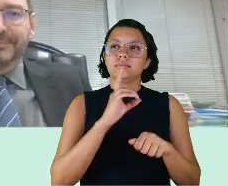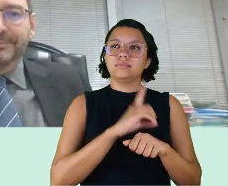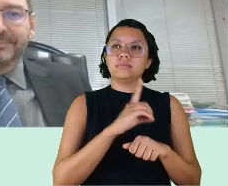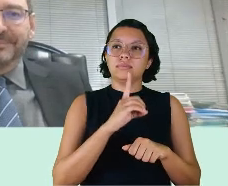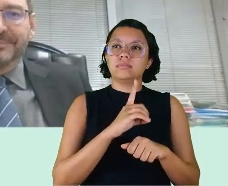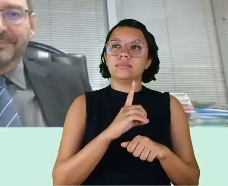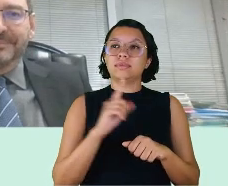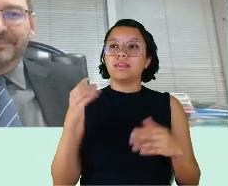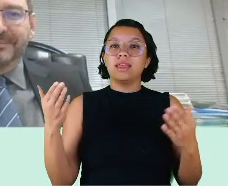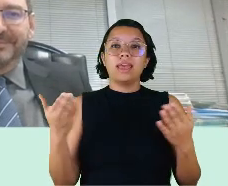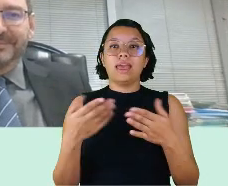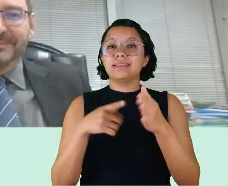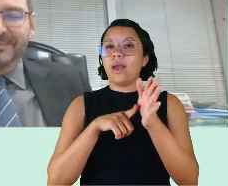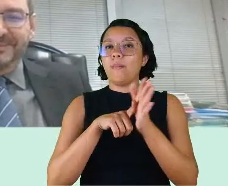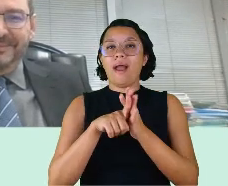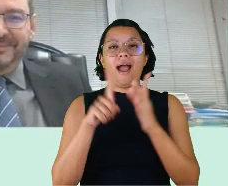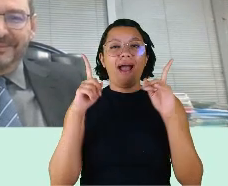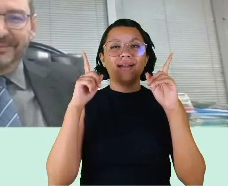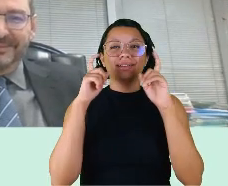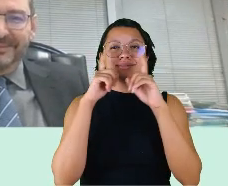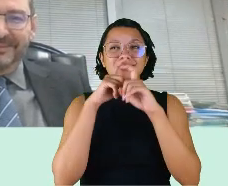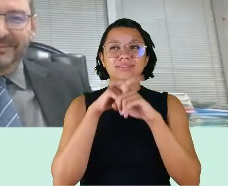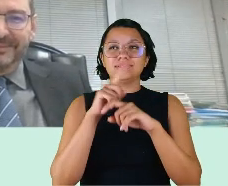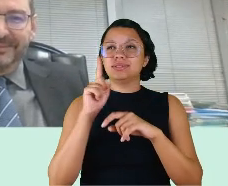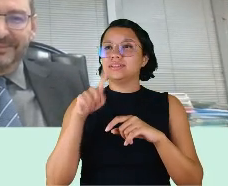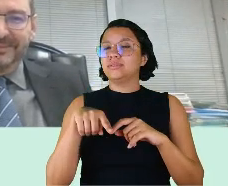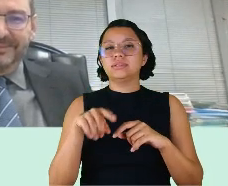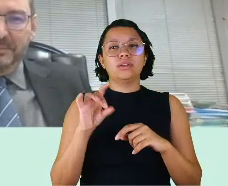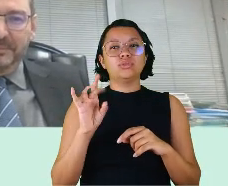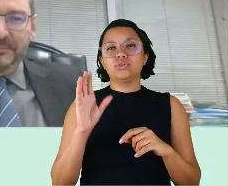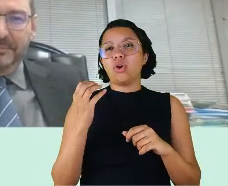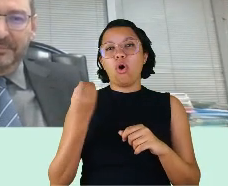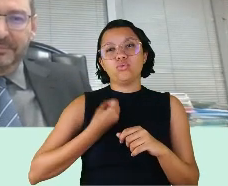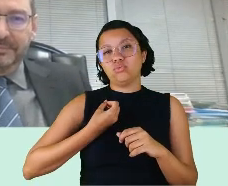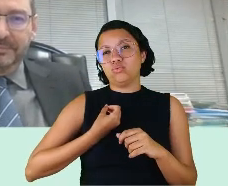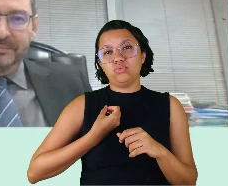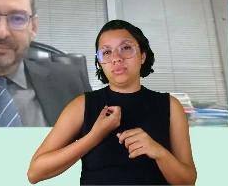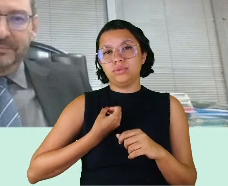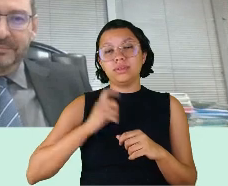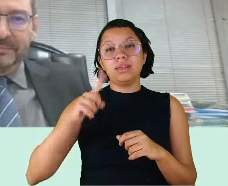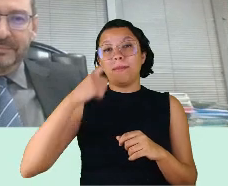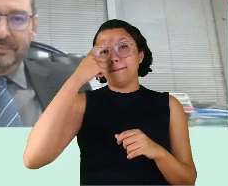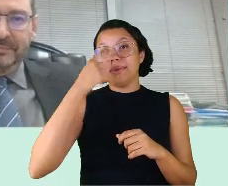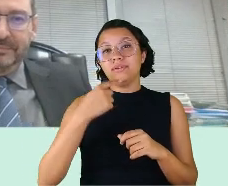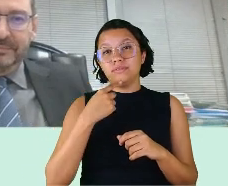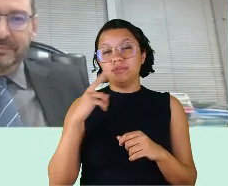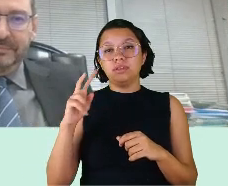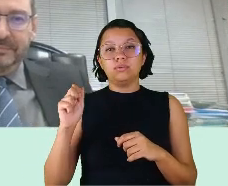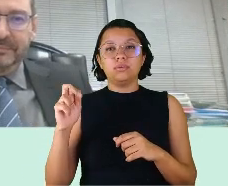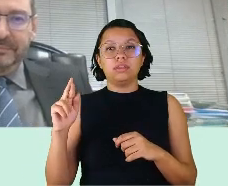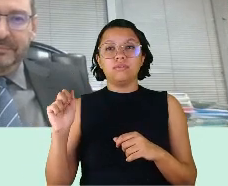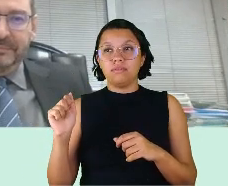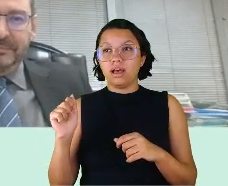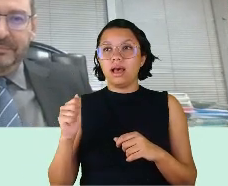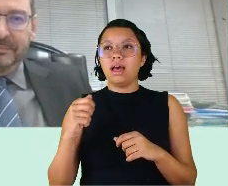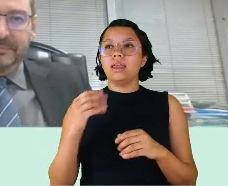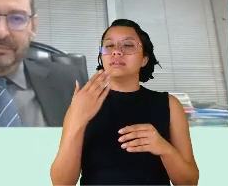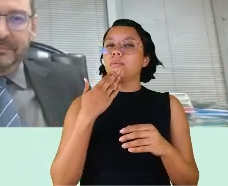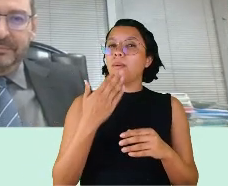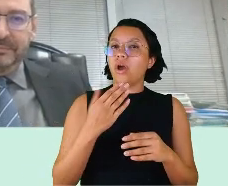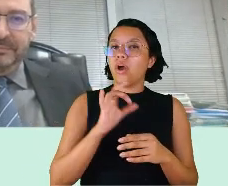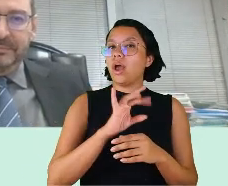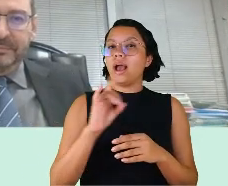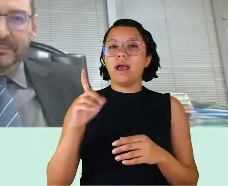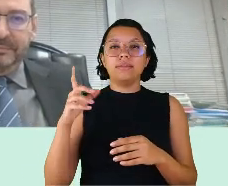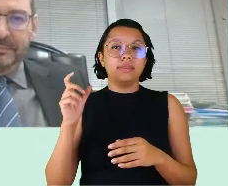Doutor Décio, essa é uma questão complicada, às vezes não são só números, né? É o perfil das varas, o perfil da